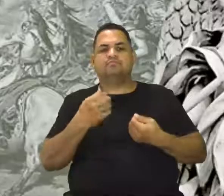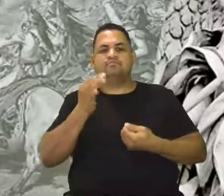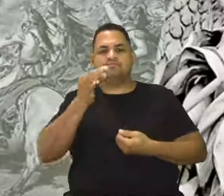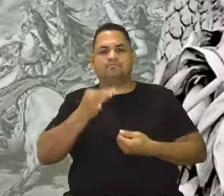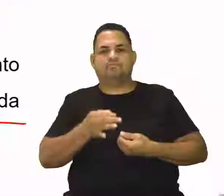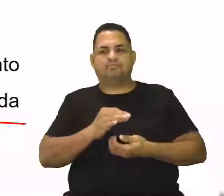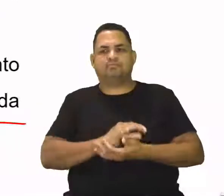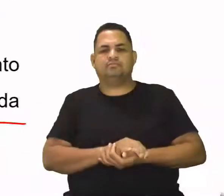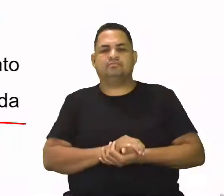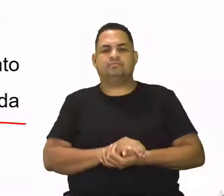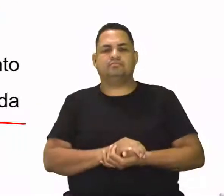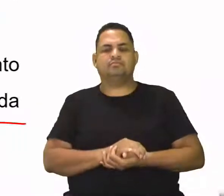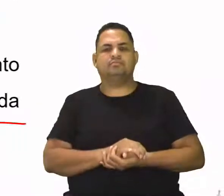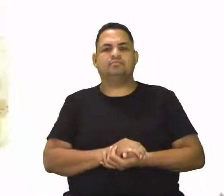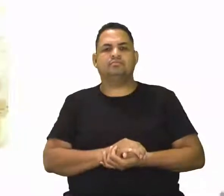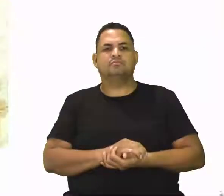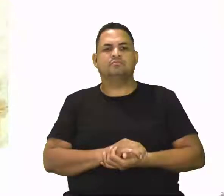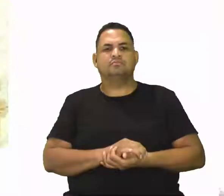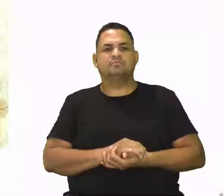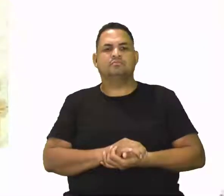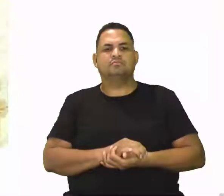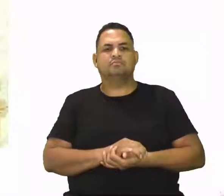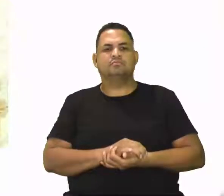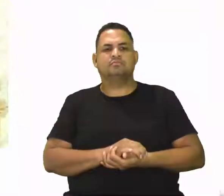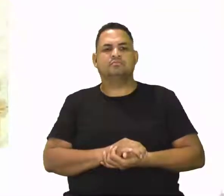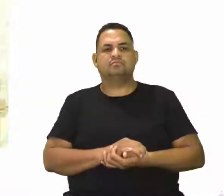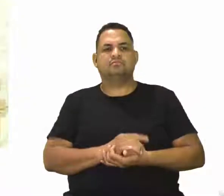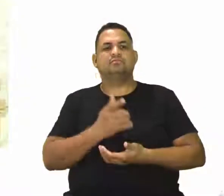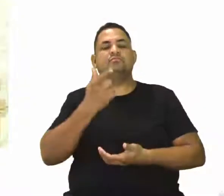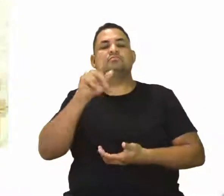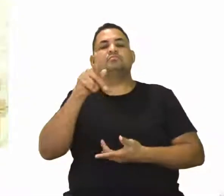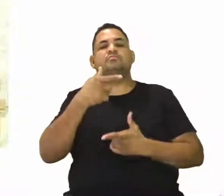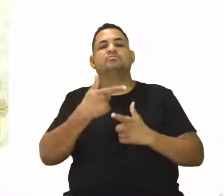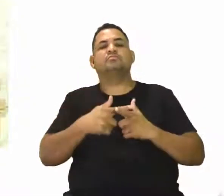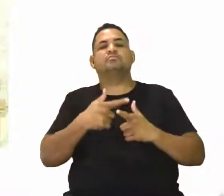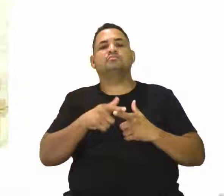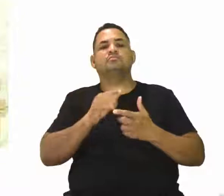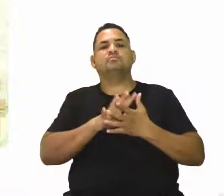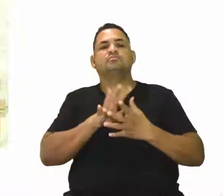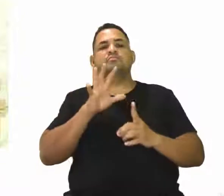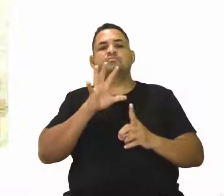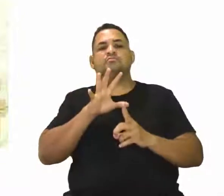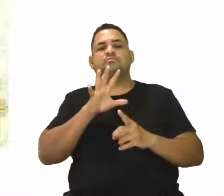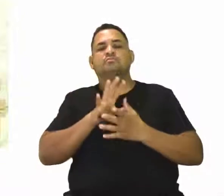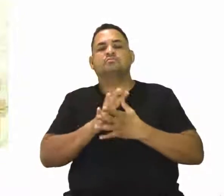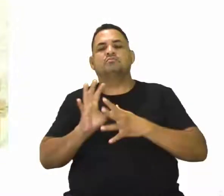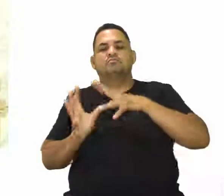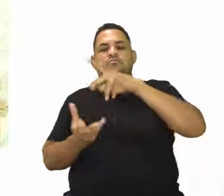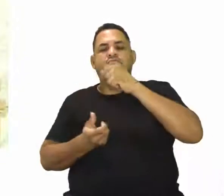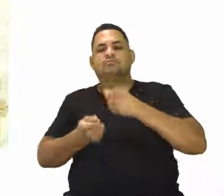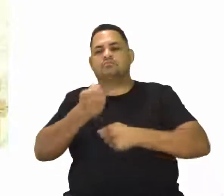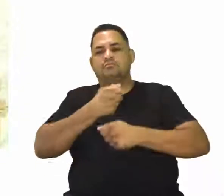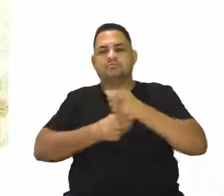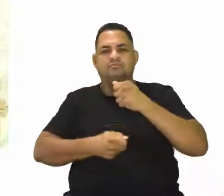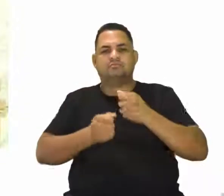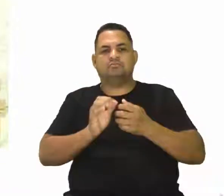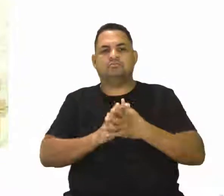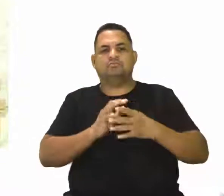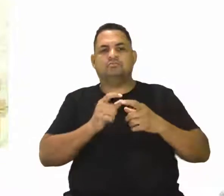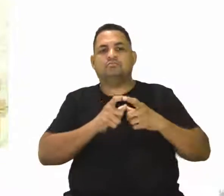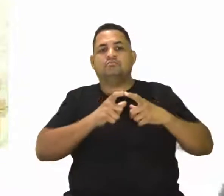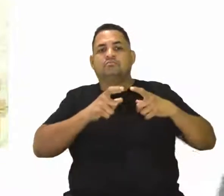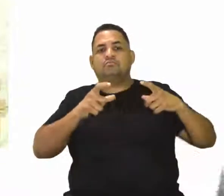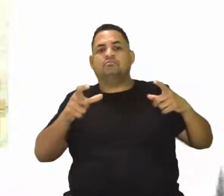certo? No quadro, vamos lá. Outro problema provocado pela globalização é